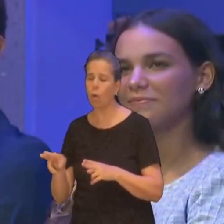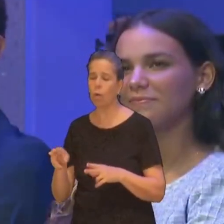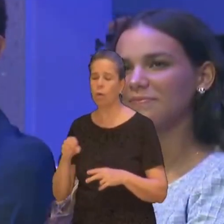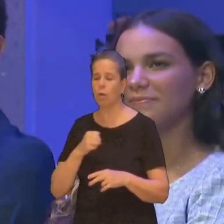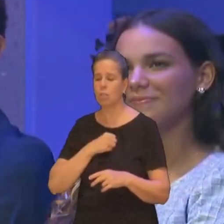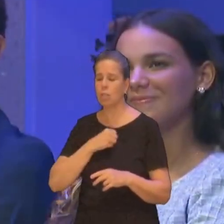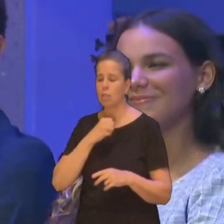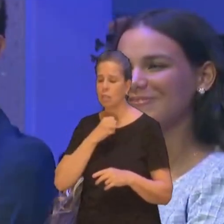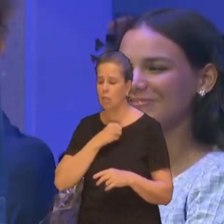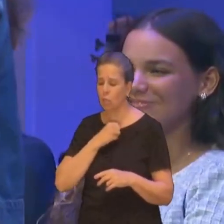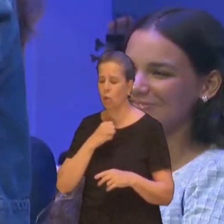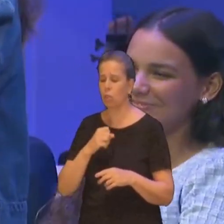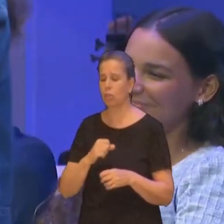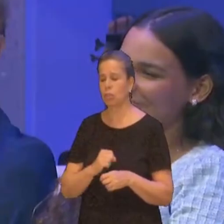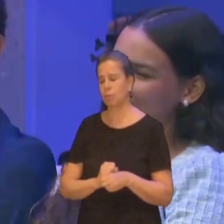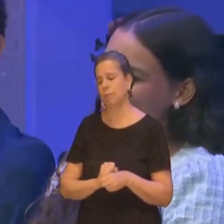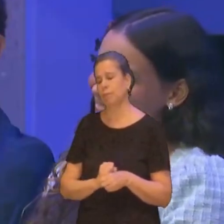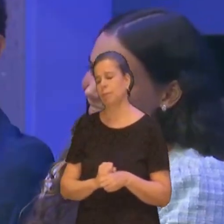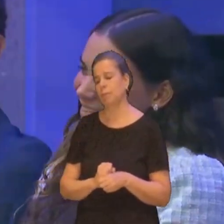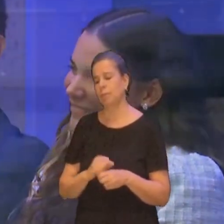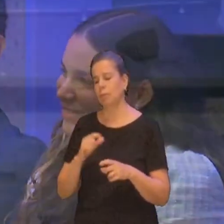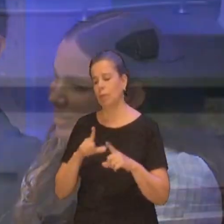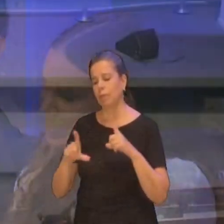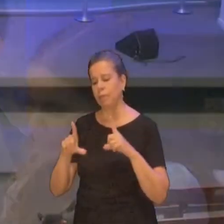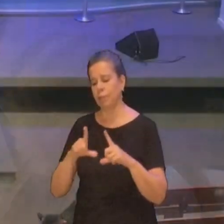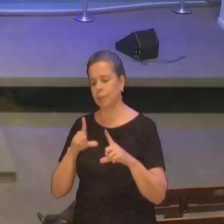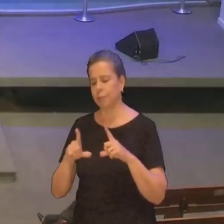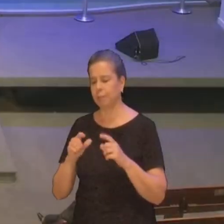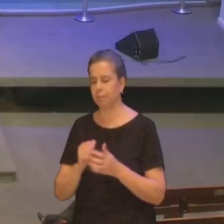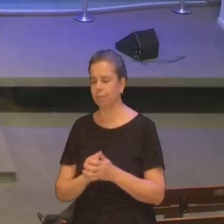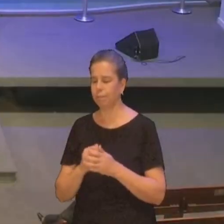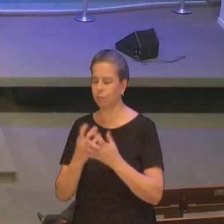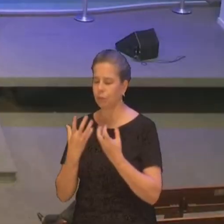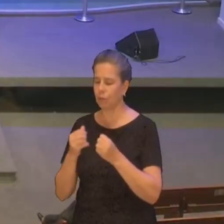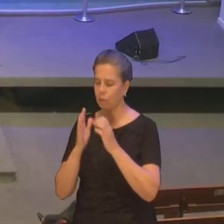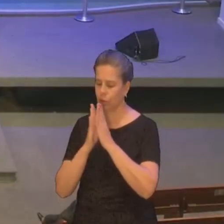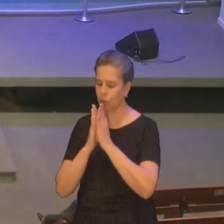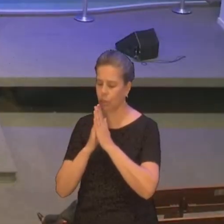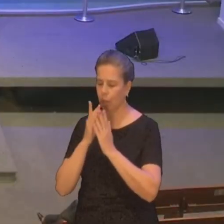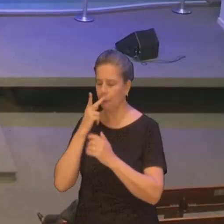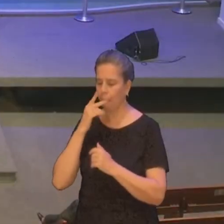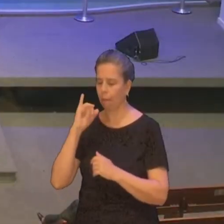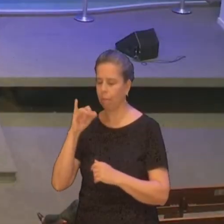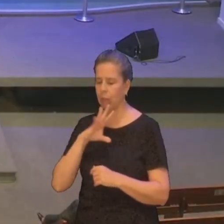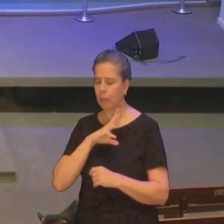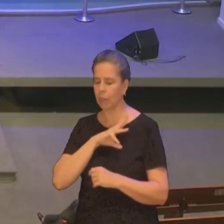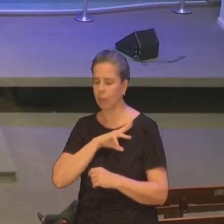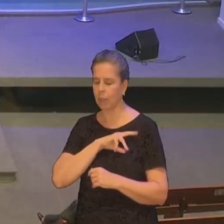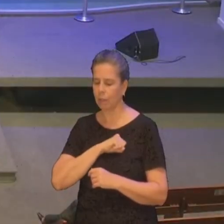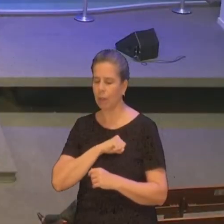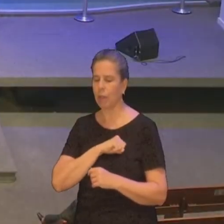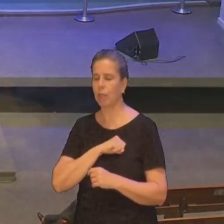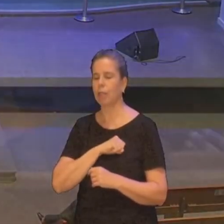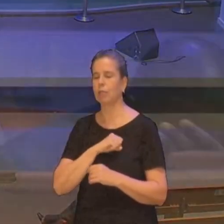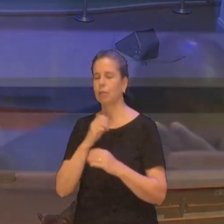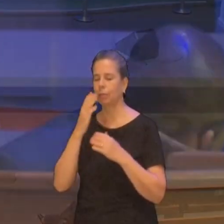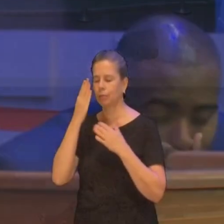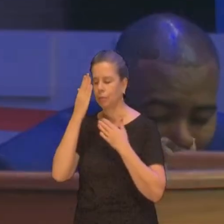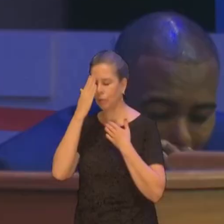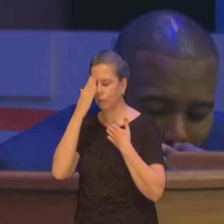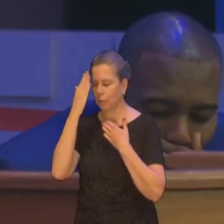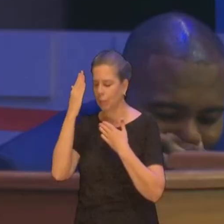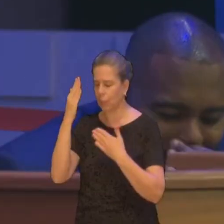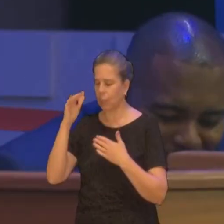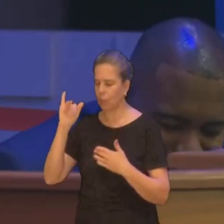Vamos orar, irmãos? Pai querido, Pai amado, obrigada por este dia, Pai. Obrigada pela oportunidade de